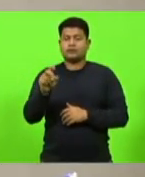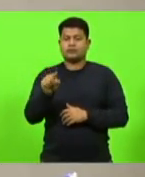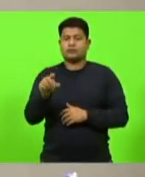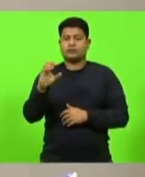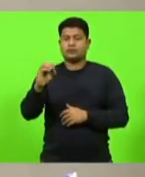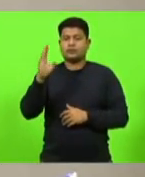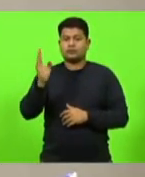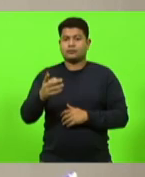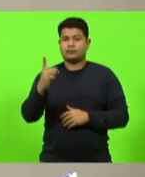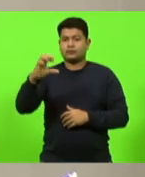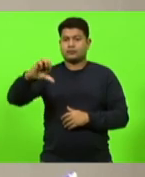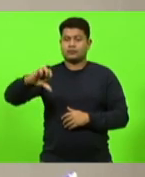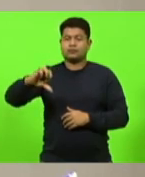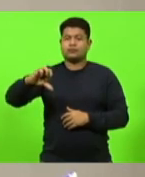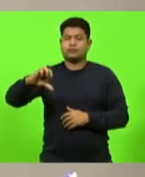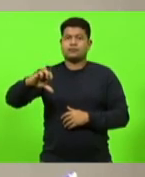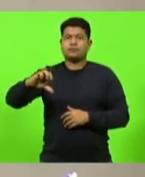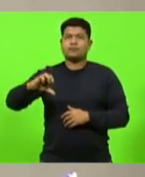25.0/2019,